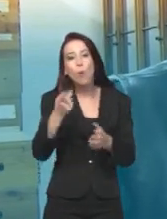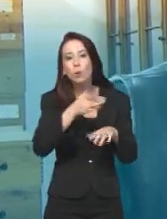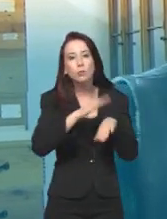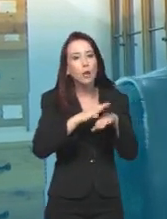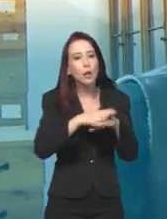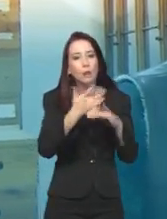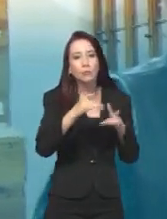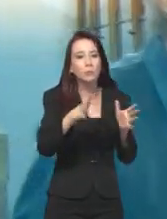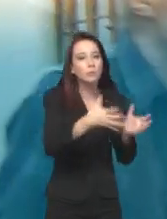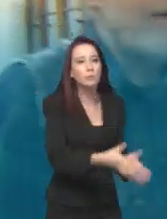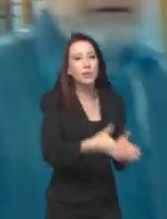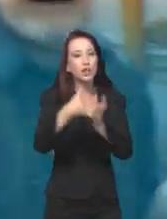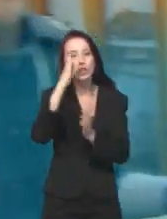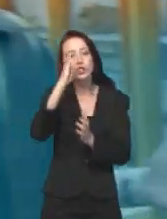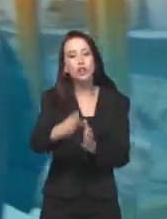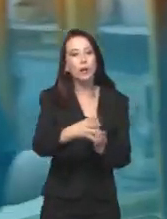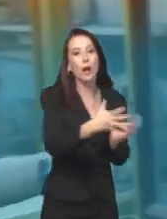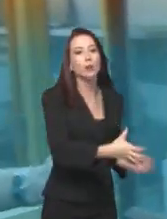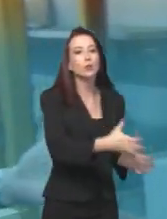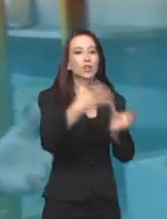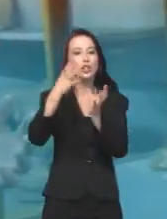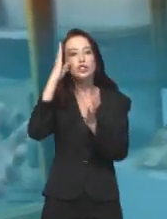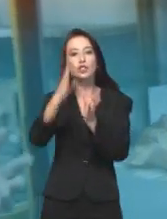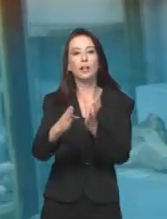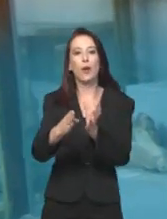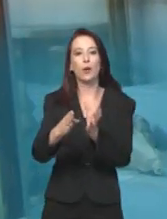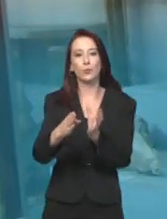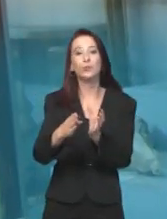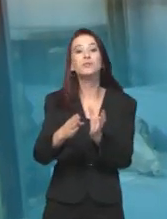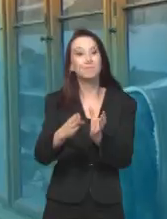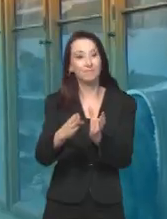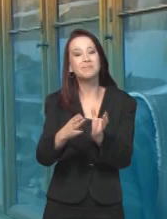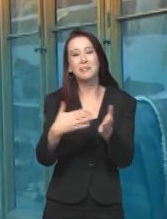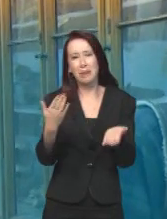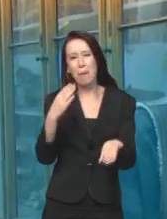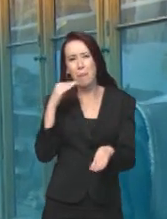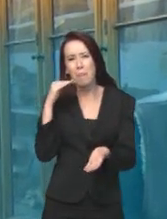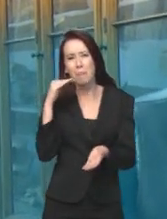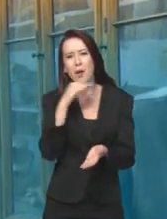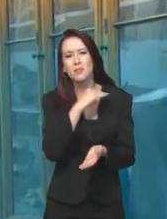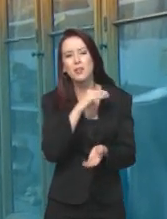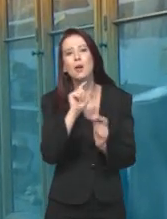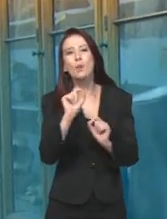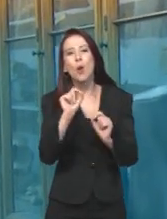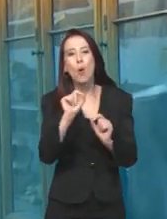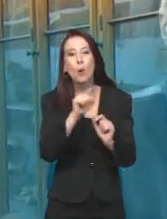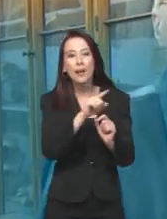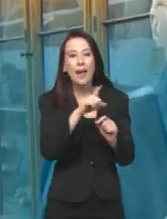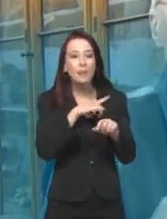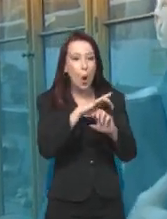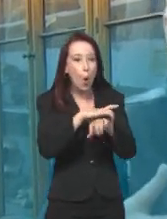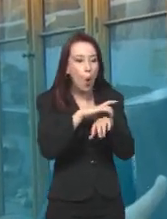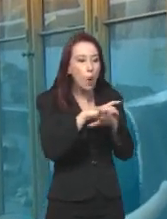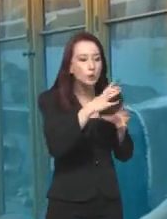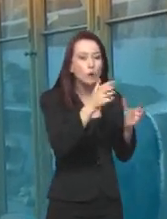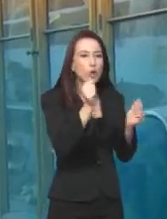back, including the matrix they were found in. In some way, it helped